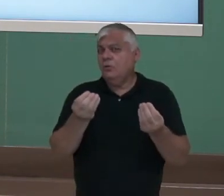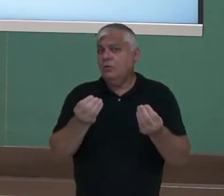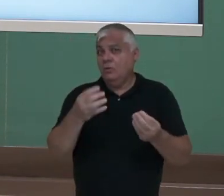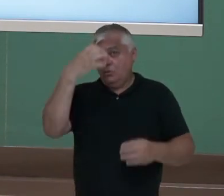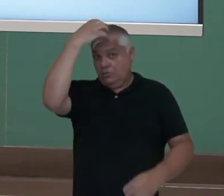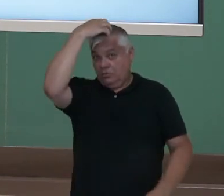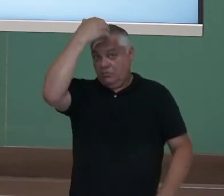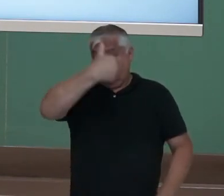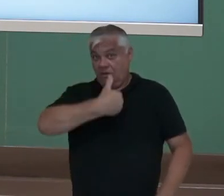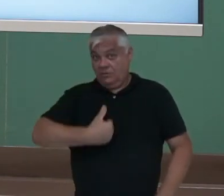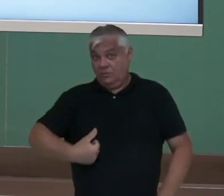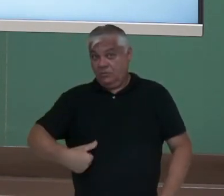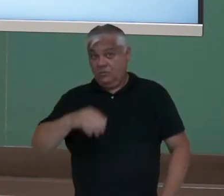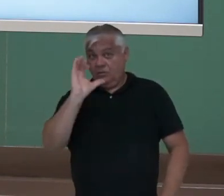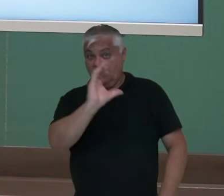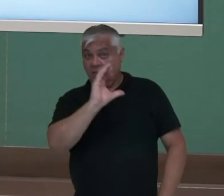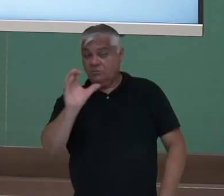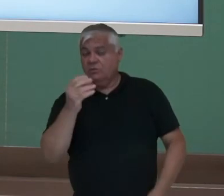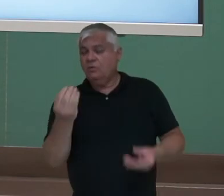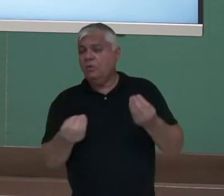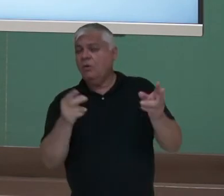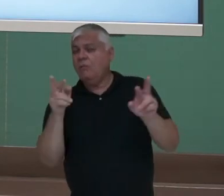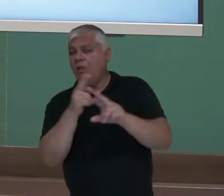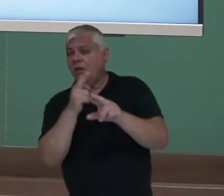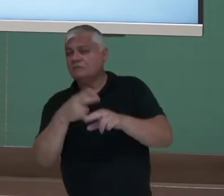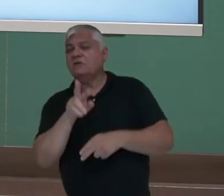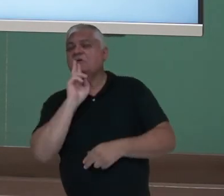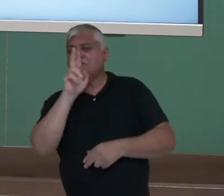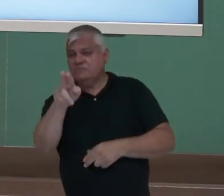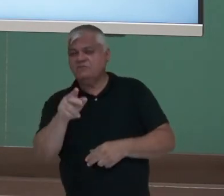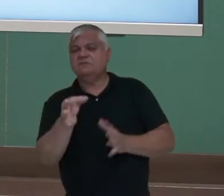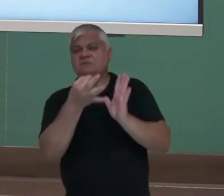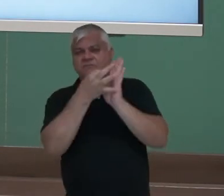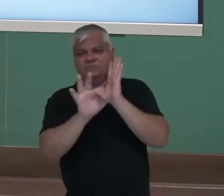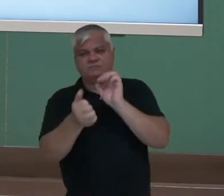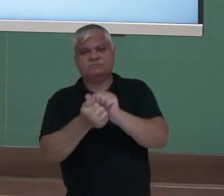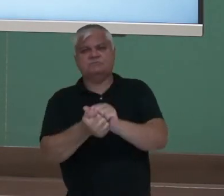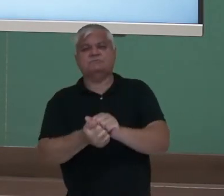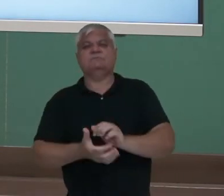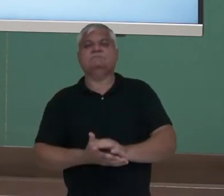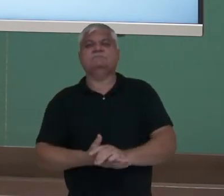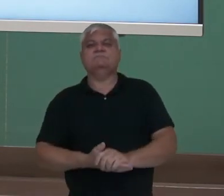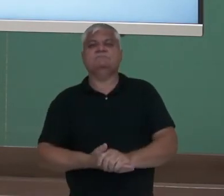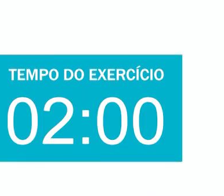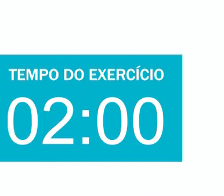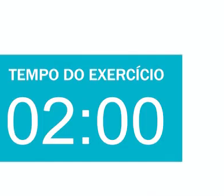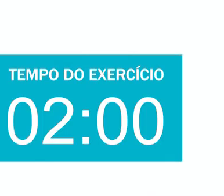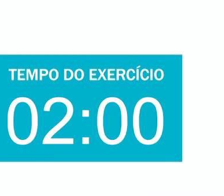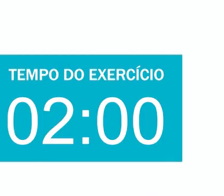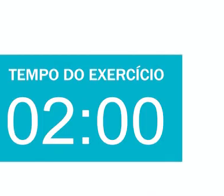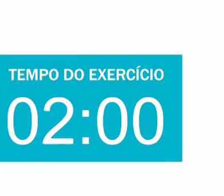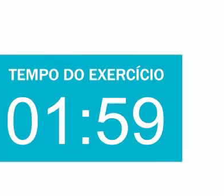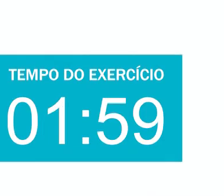com o catolicismo? Responda a atividade e a gente já faz a correção juntos.